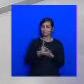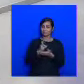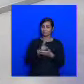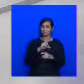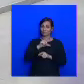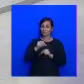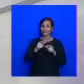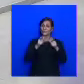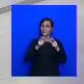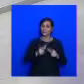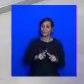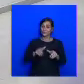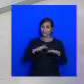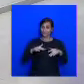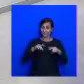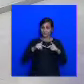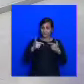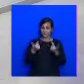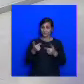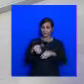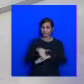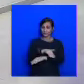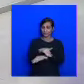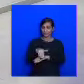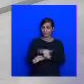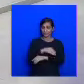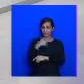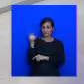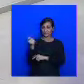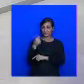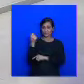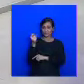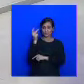seguimos sorteando direto aqui do espaço da sorte na Avenida Paulista em São Paulo